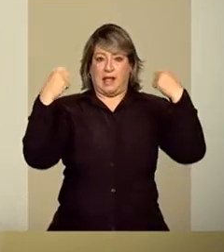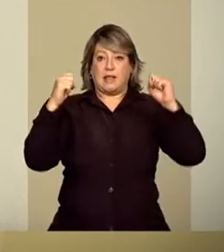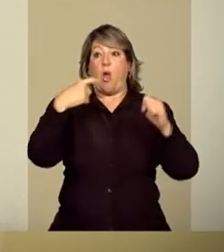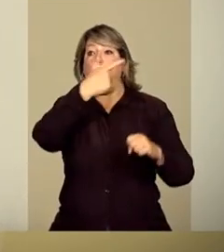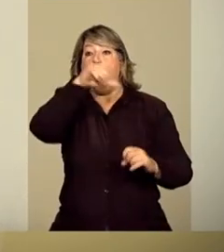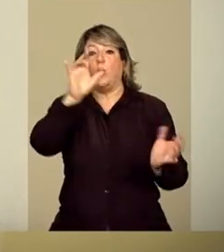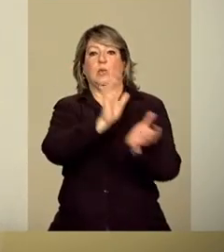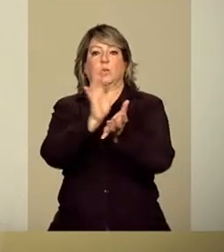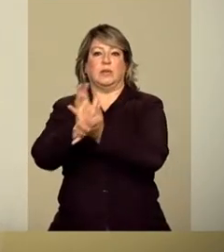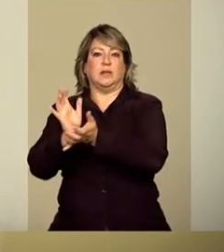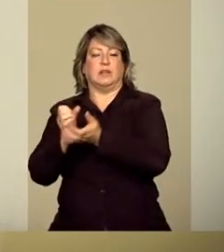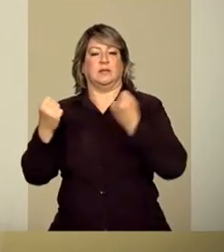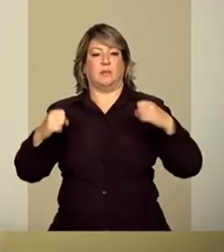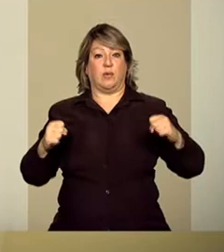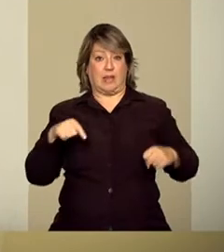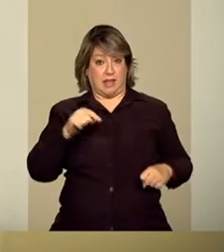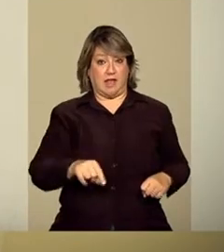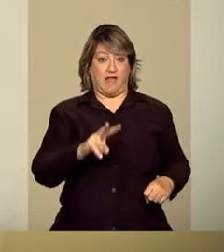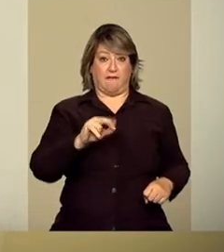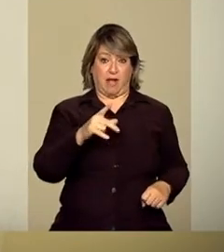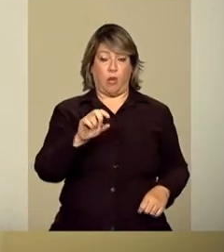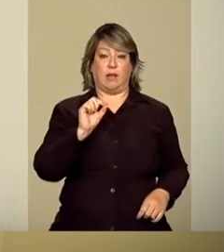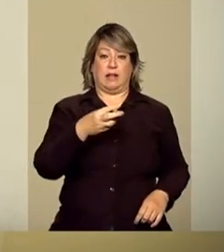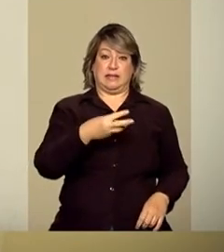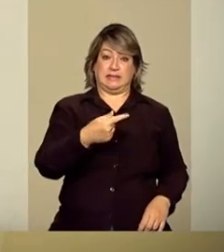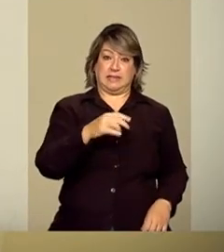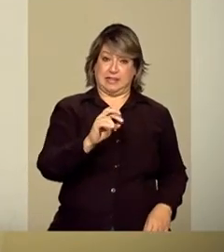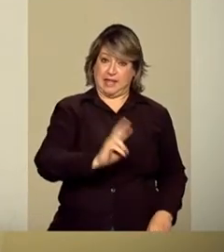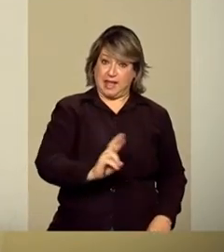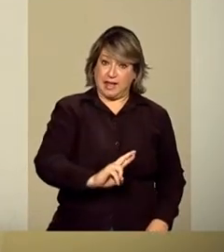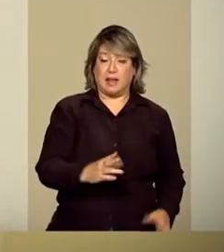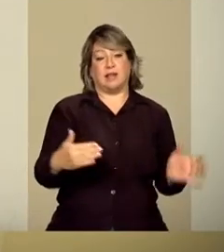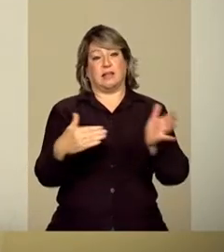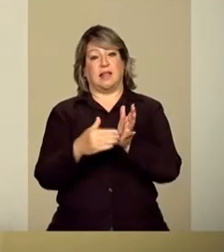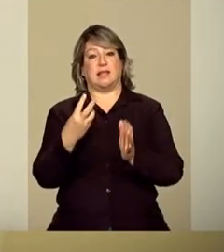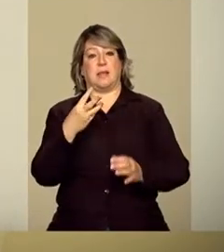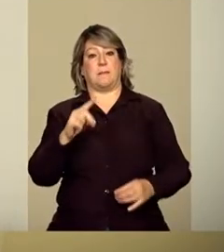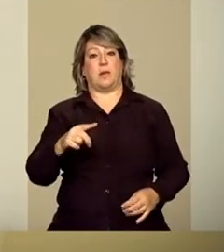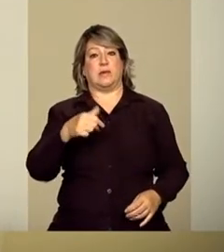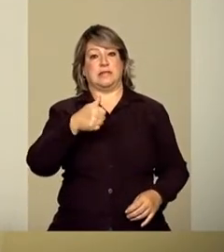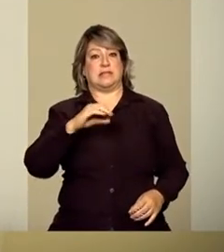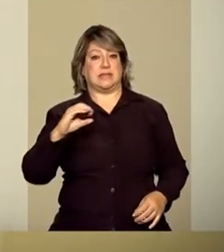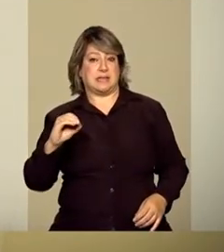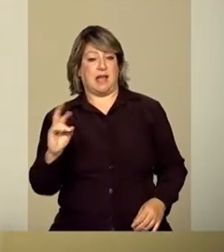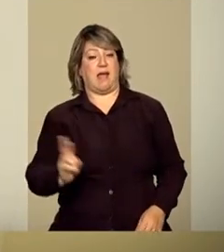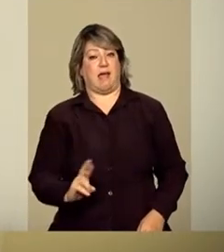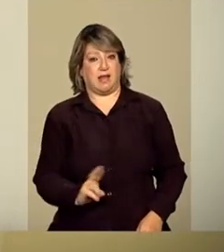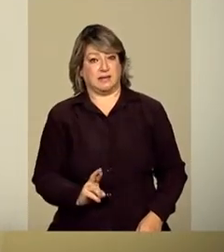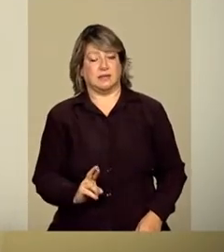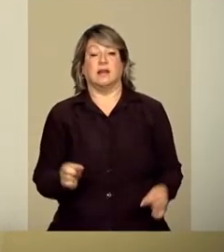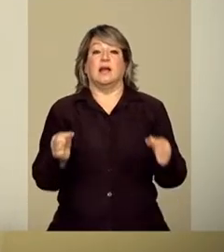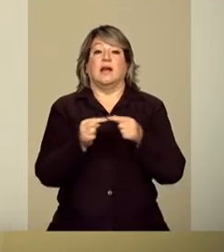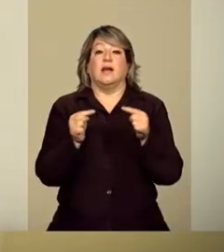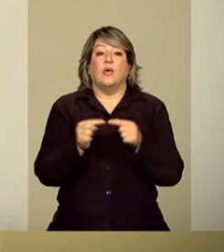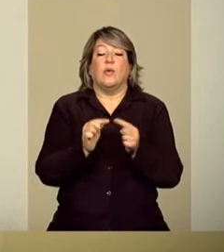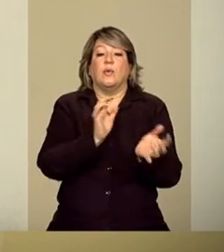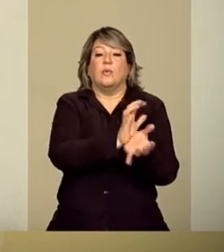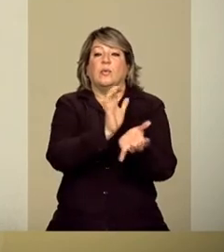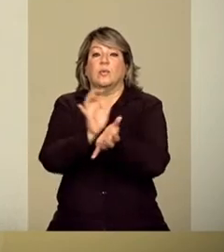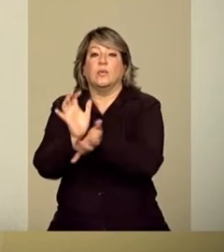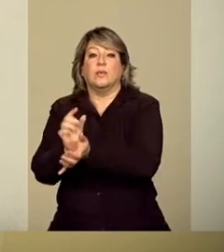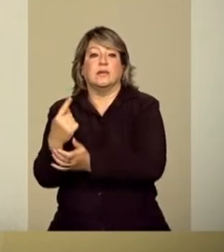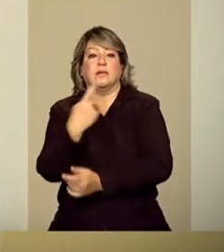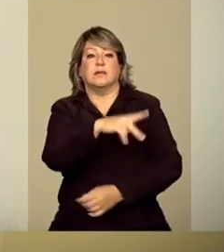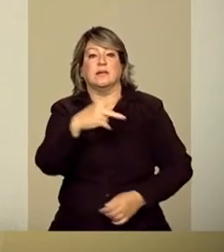esportivas. O valor da bolsa varia de R$ 370 a R$ 3.100, de acordo com a categoria do